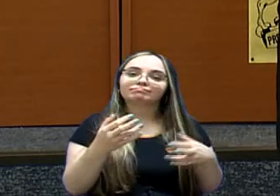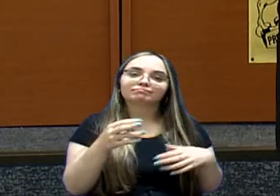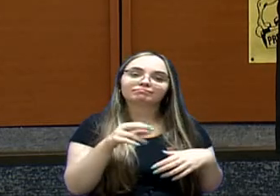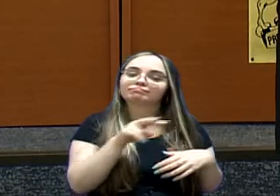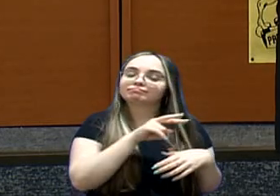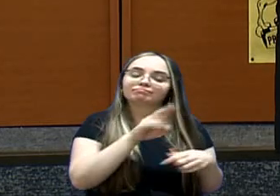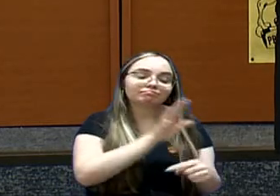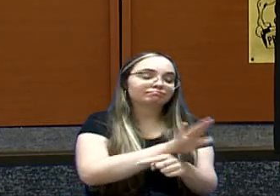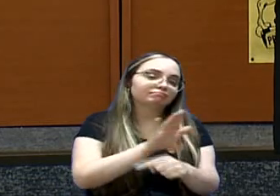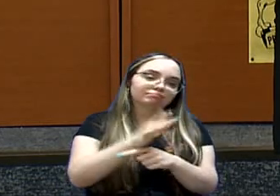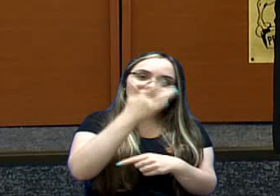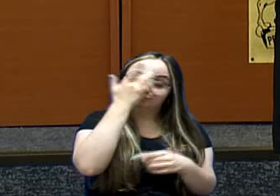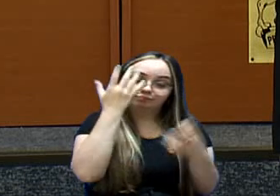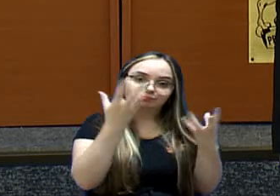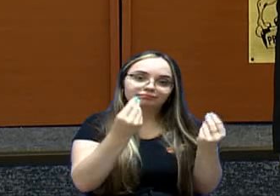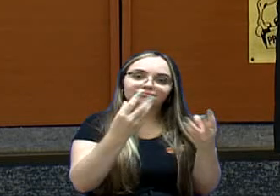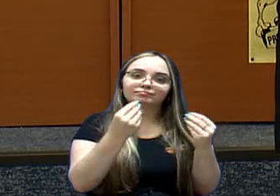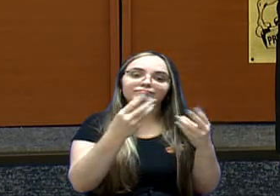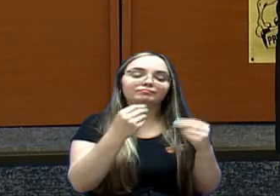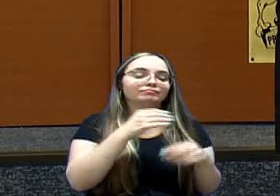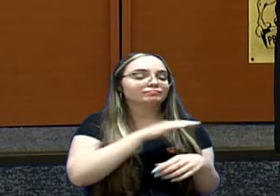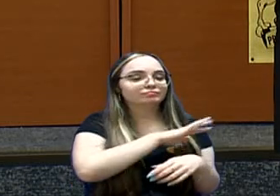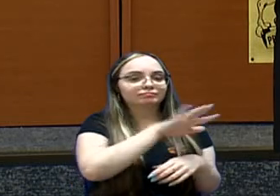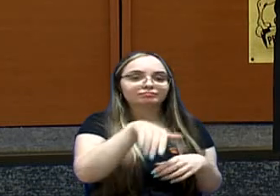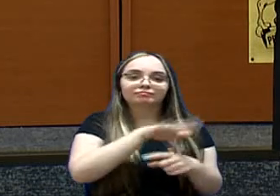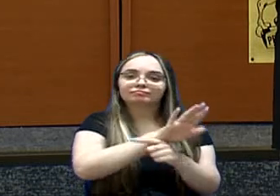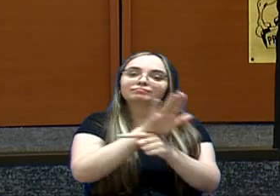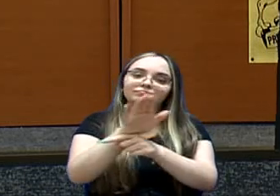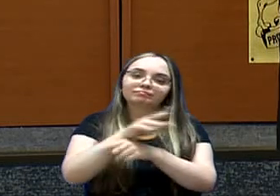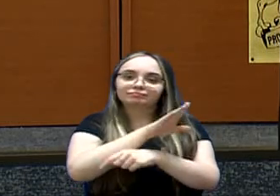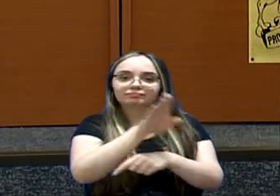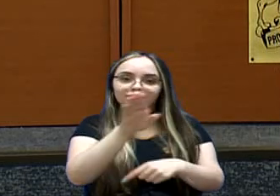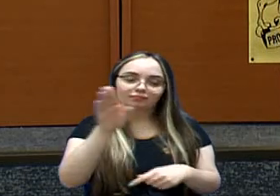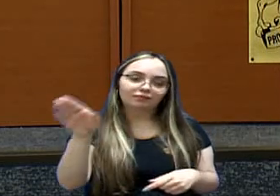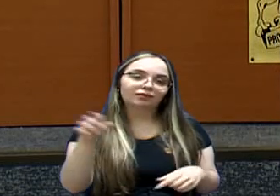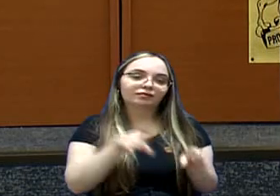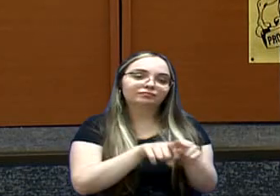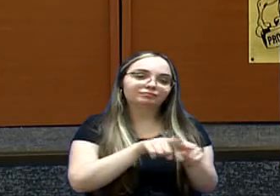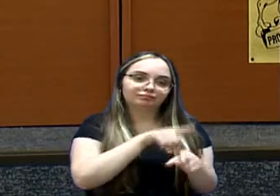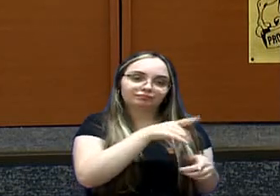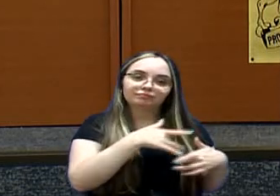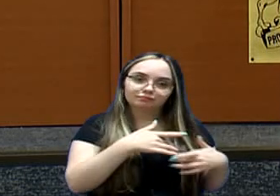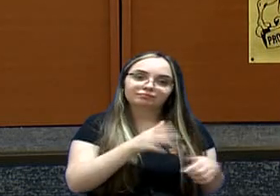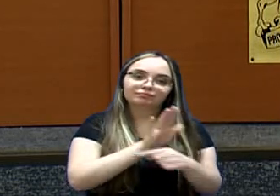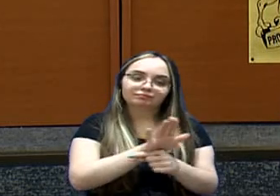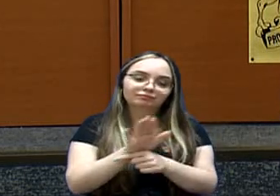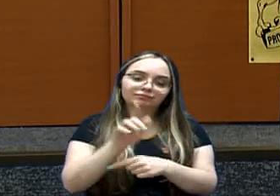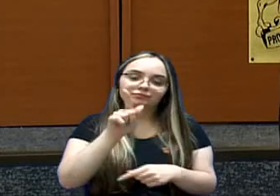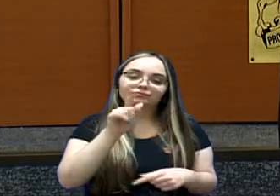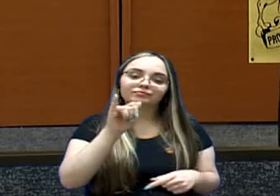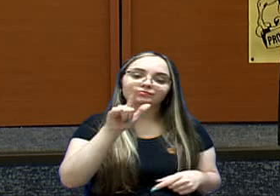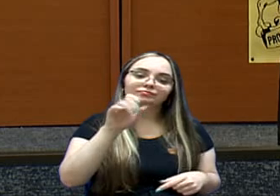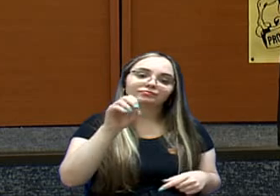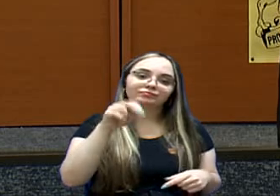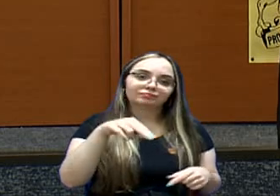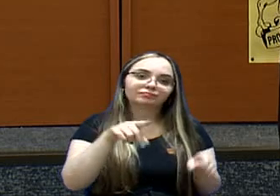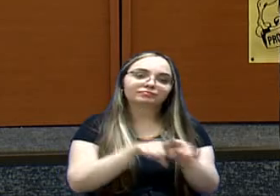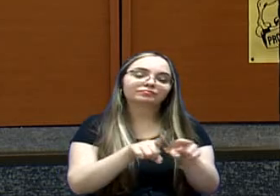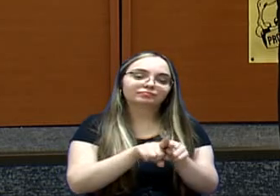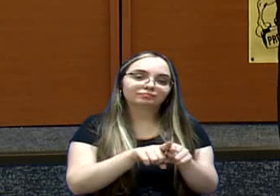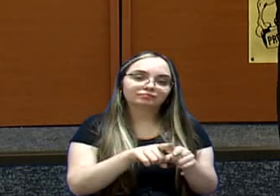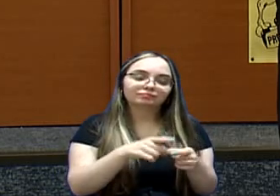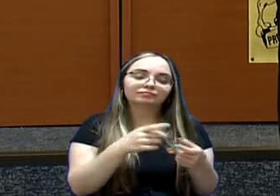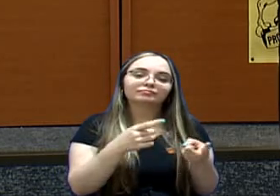muitas pessoas em vários bairros, em várias comunidades. Eu sei que vários líderes comunitários aí, eu acho que tem o seu Gilson, que estava aqui hoje, que era do bairro de